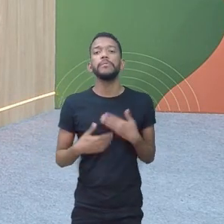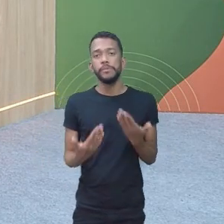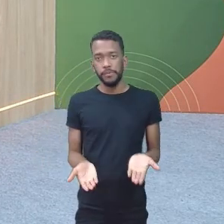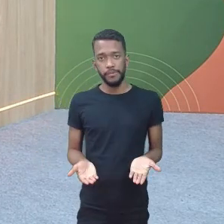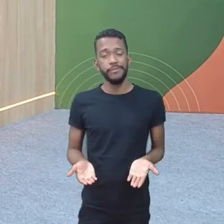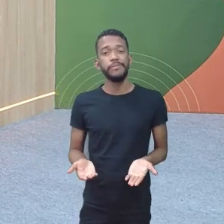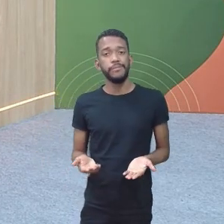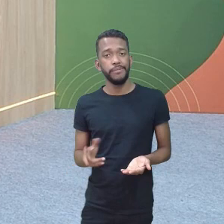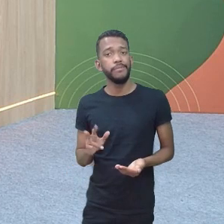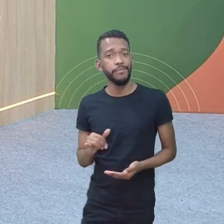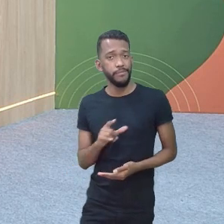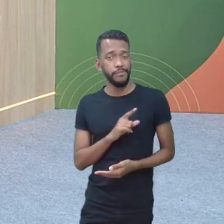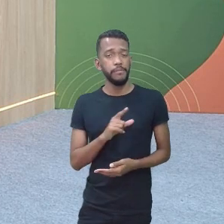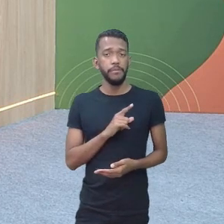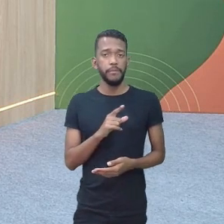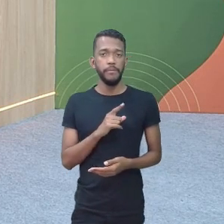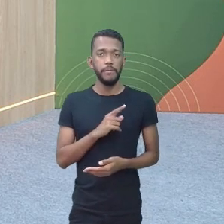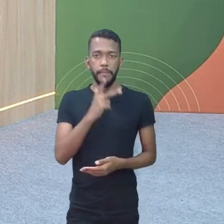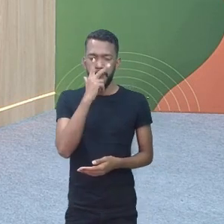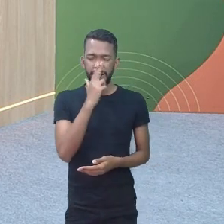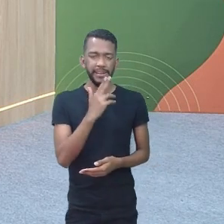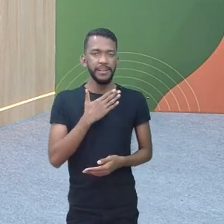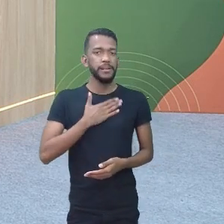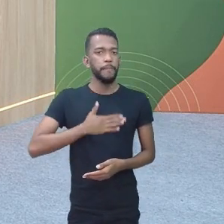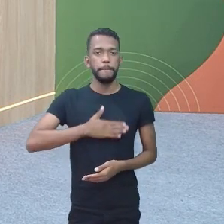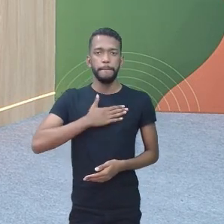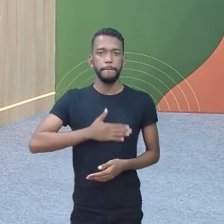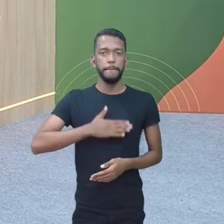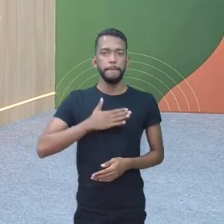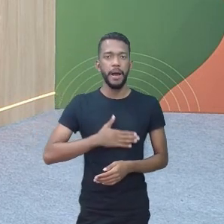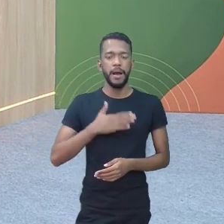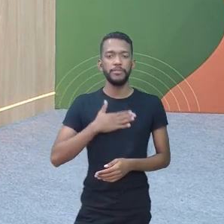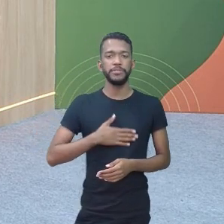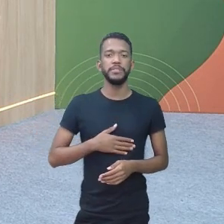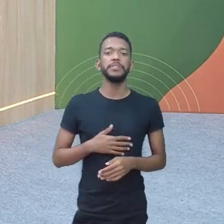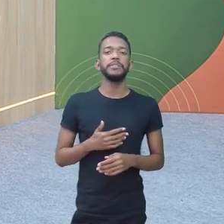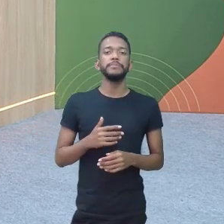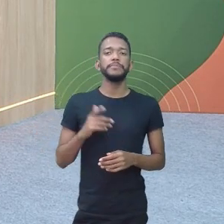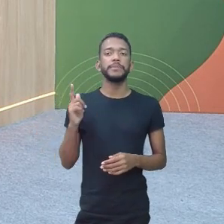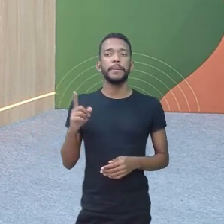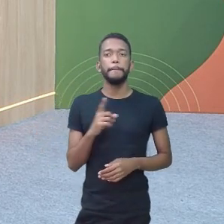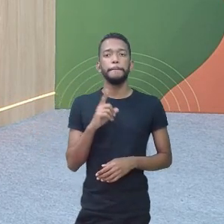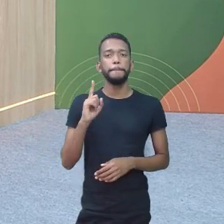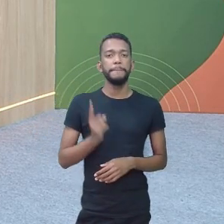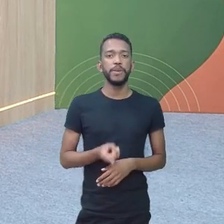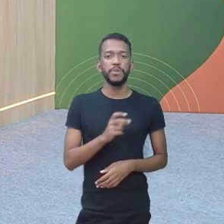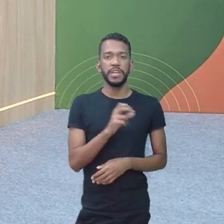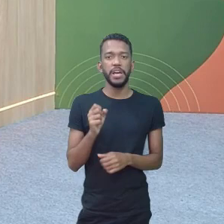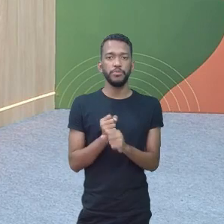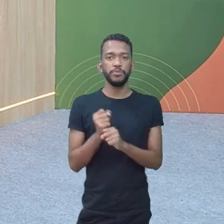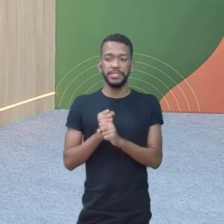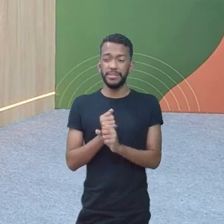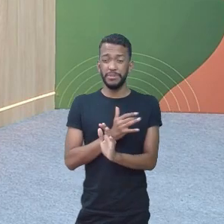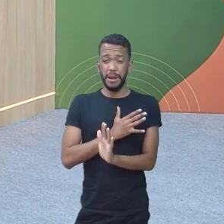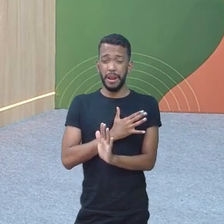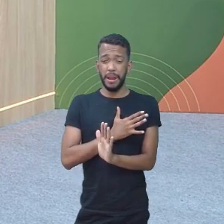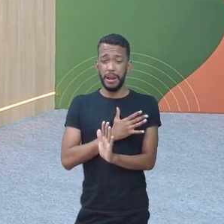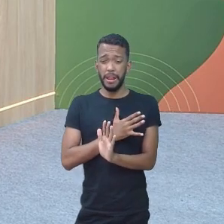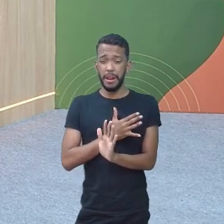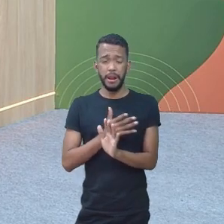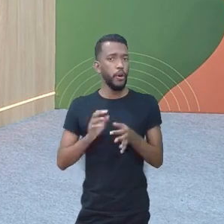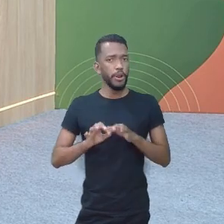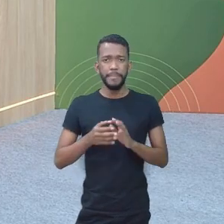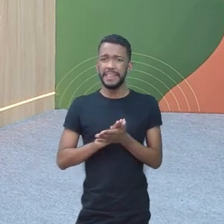ter aí um recesso gigante de 1.500 anos sem Jogos Olímpicos. Então é